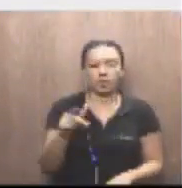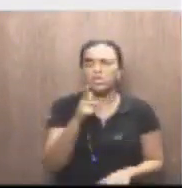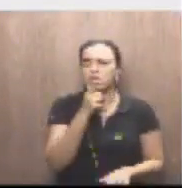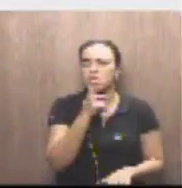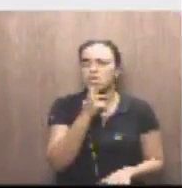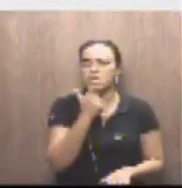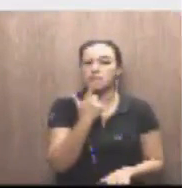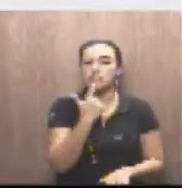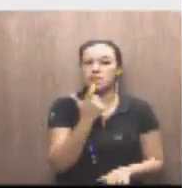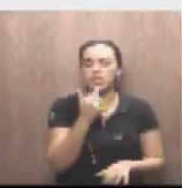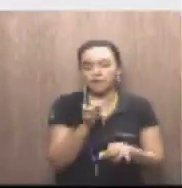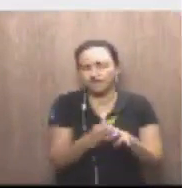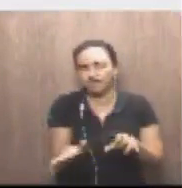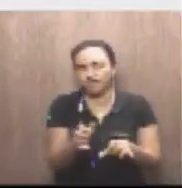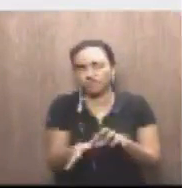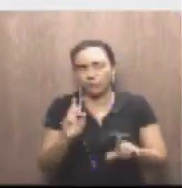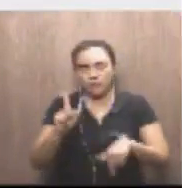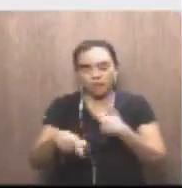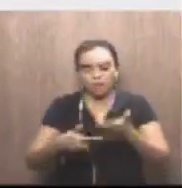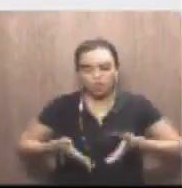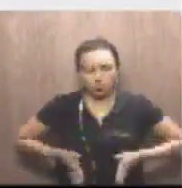exemplo.